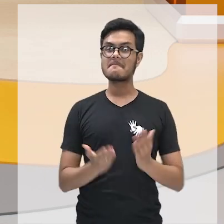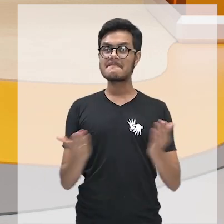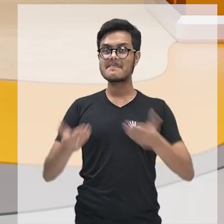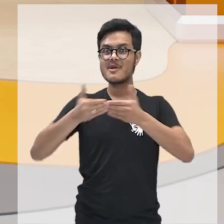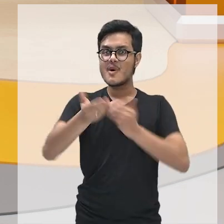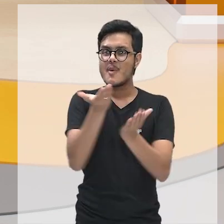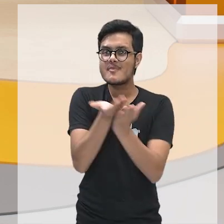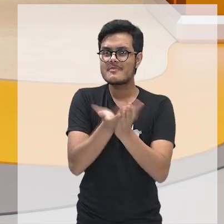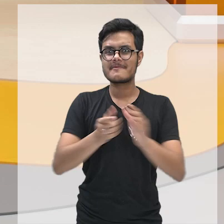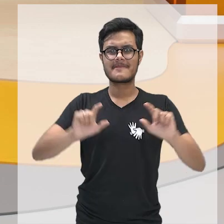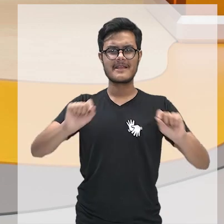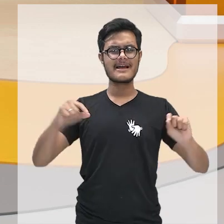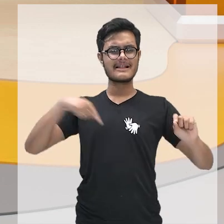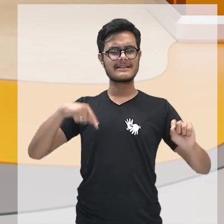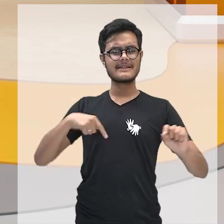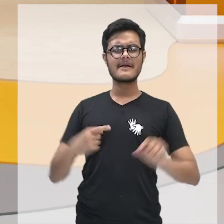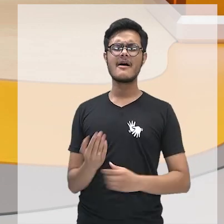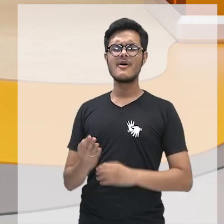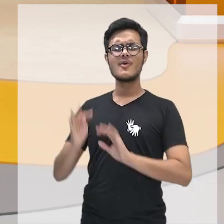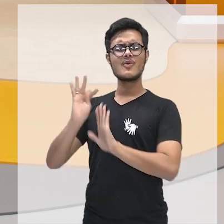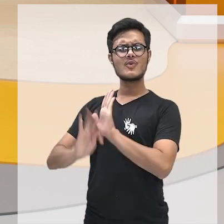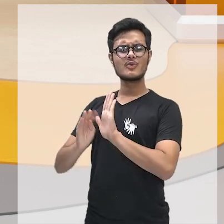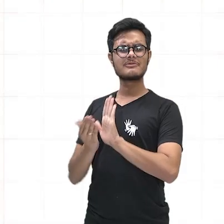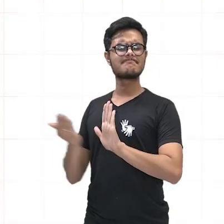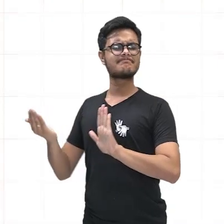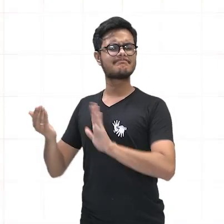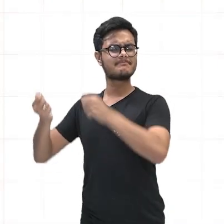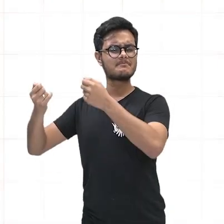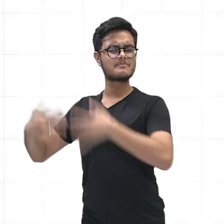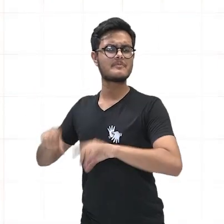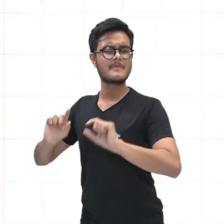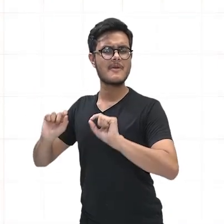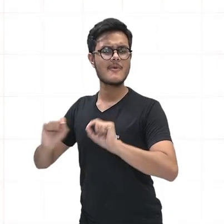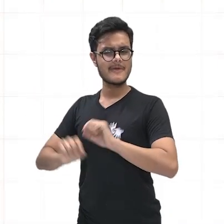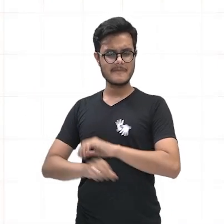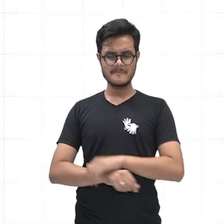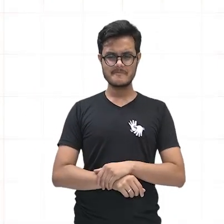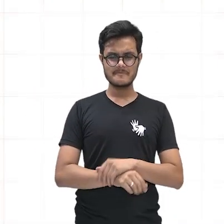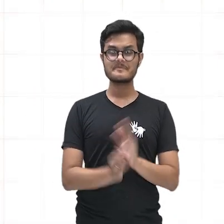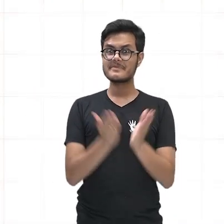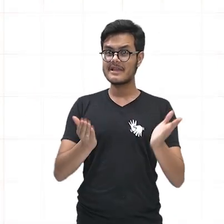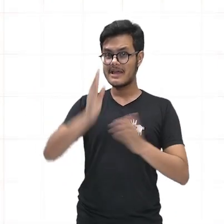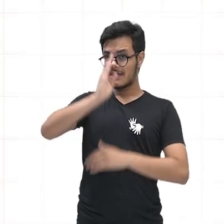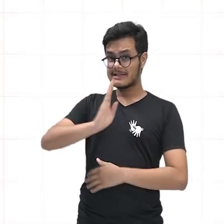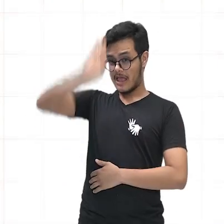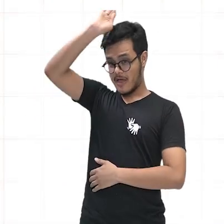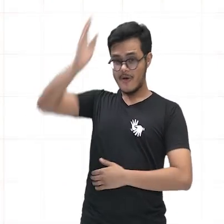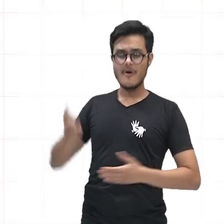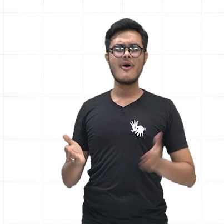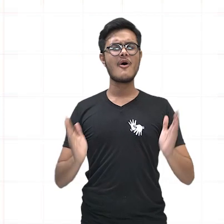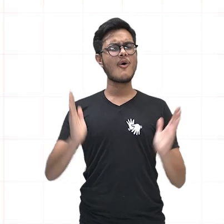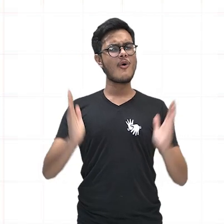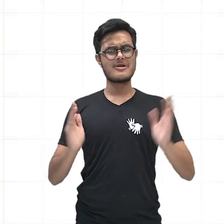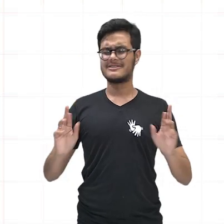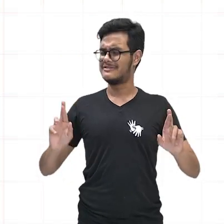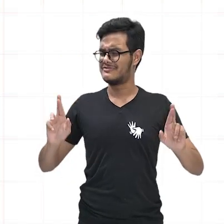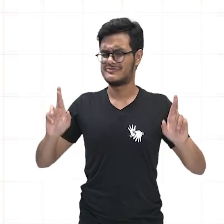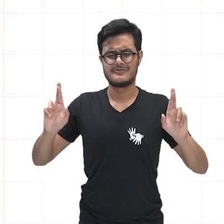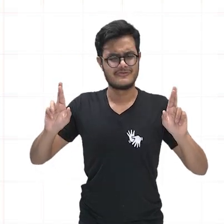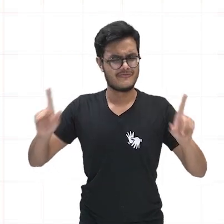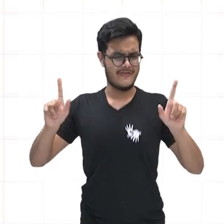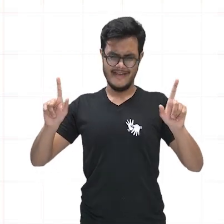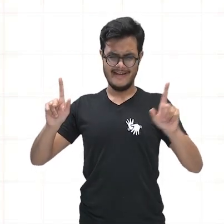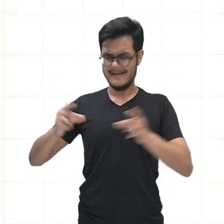aula a gente tem aí a primeira cartela que diz o seguinte Roma atual difere